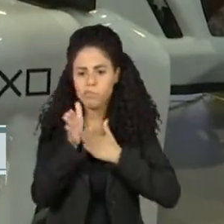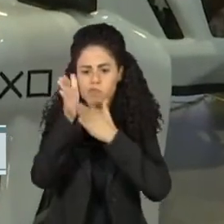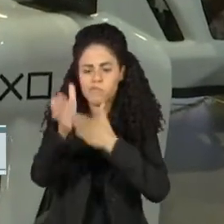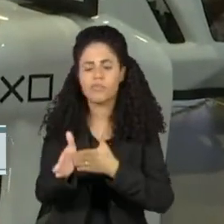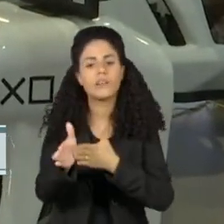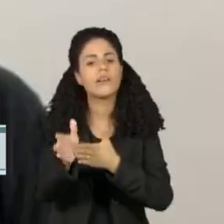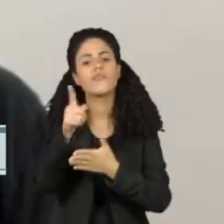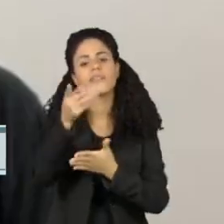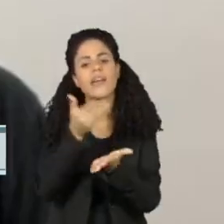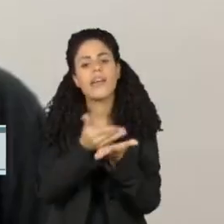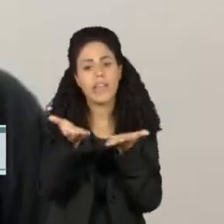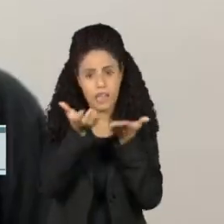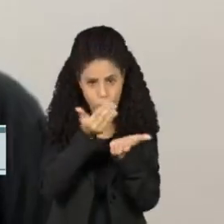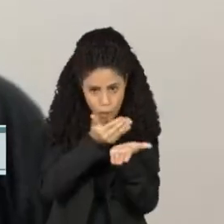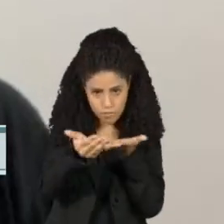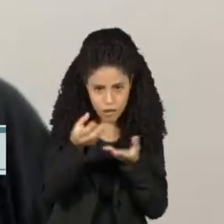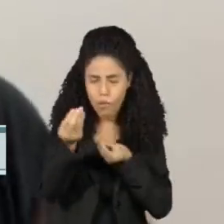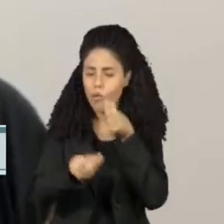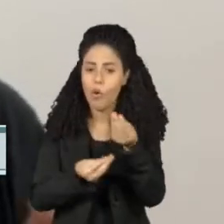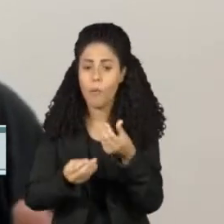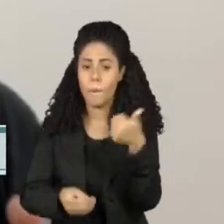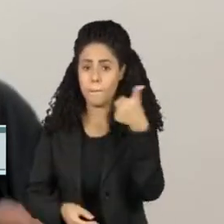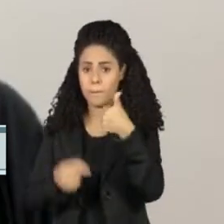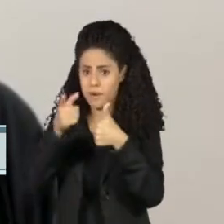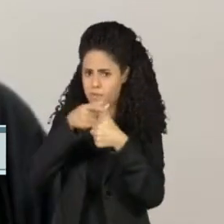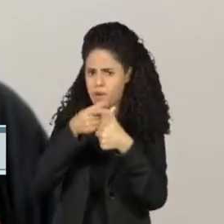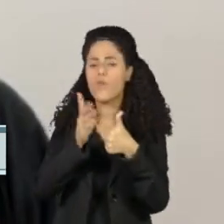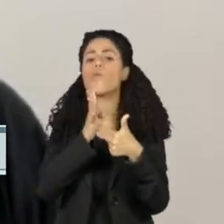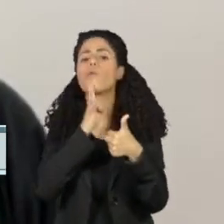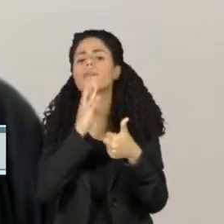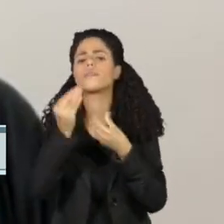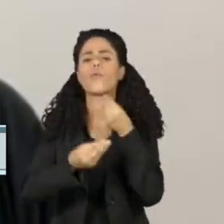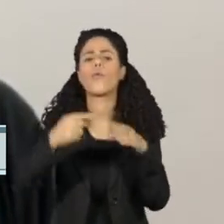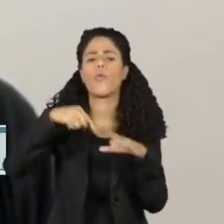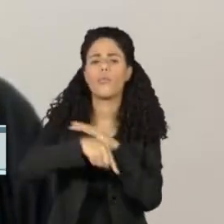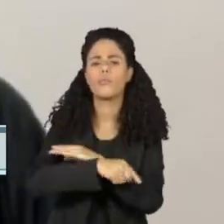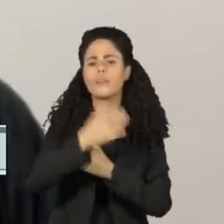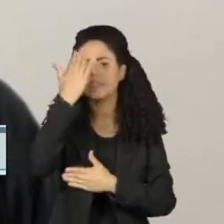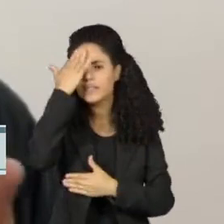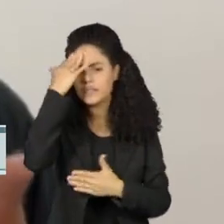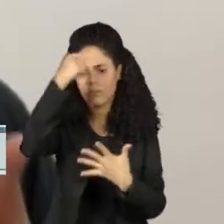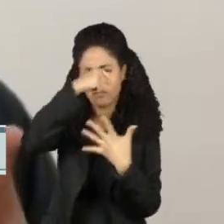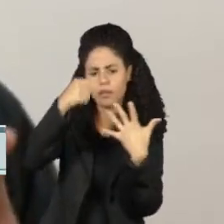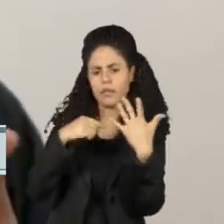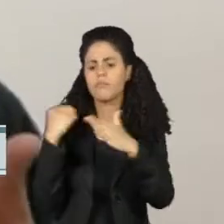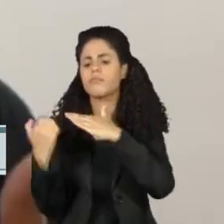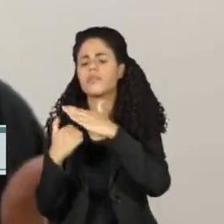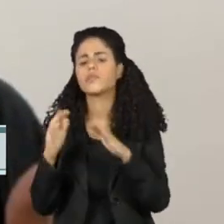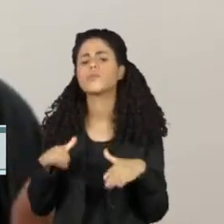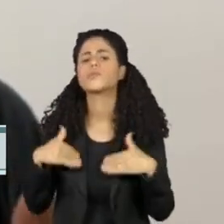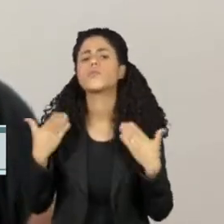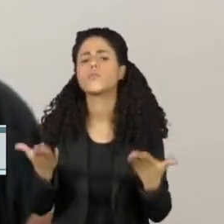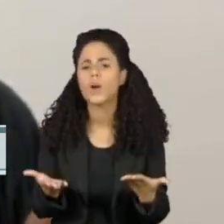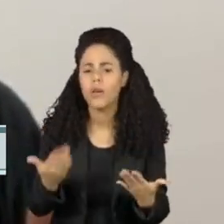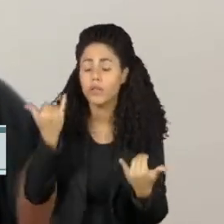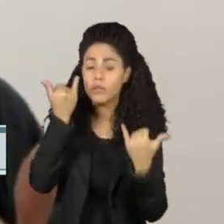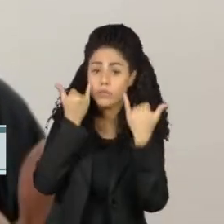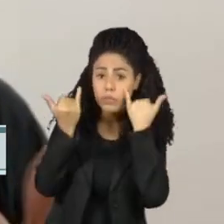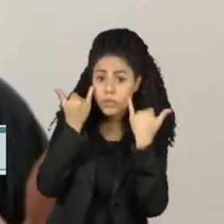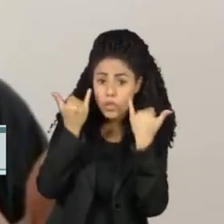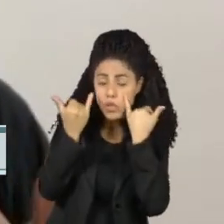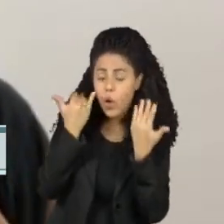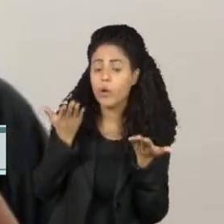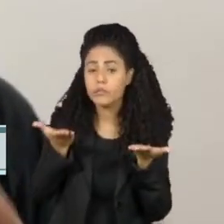de start nesse mercado primeiro de tudo é conhecer o mercado né saber quais são as empresas saber dados desse mercado